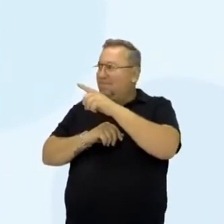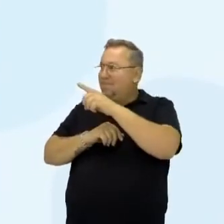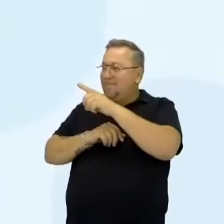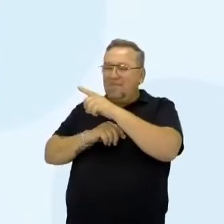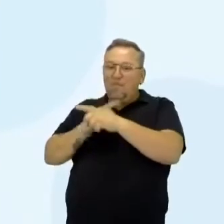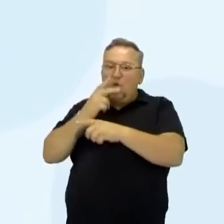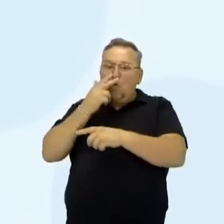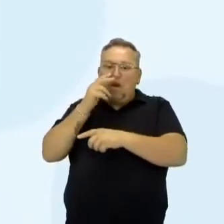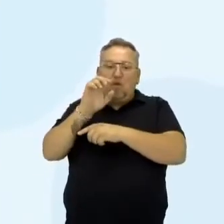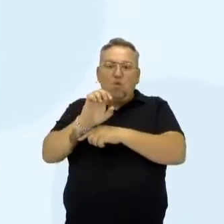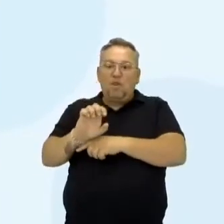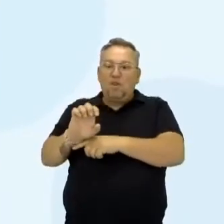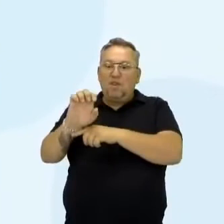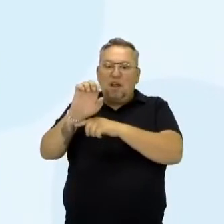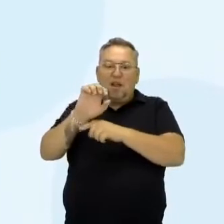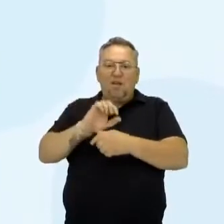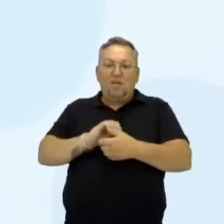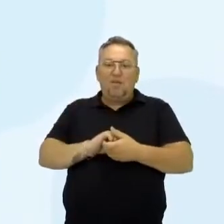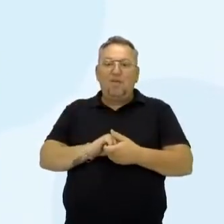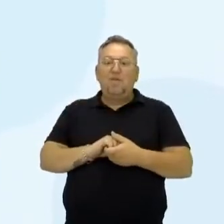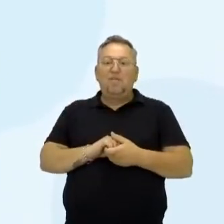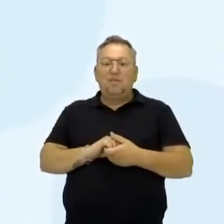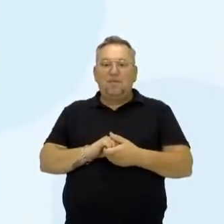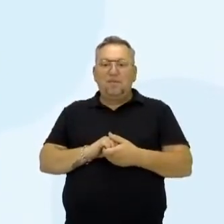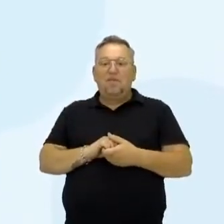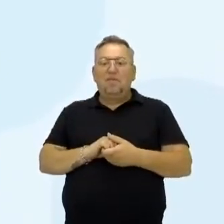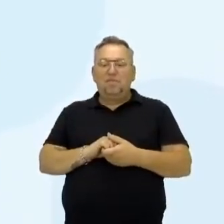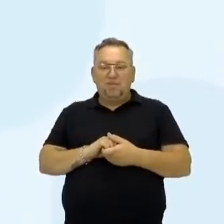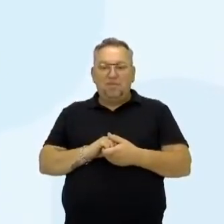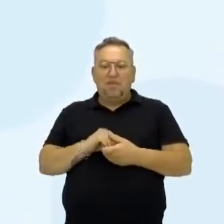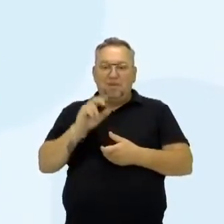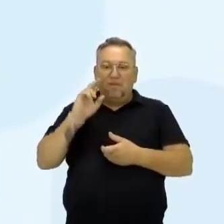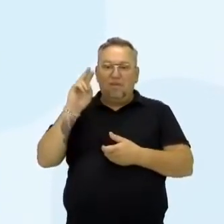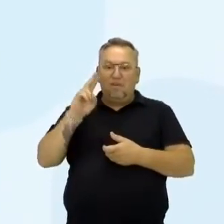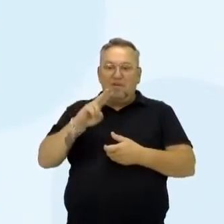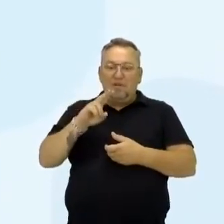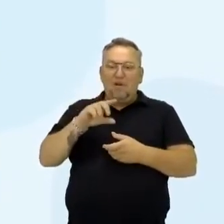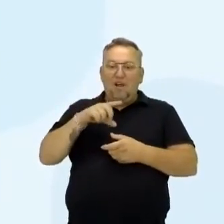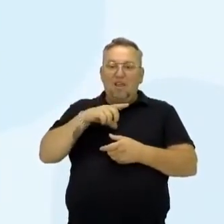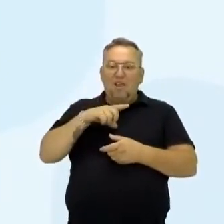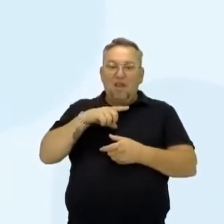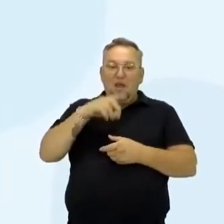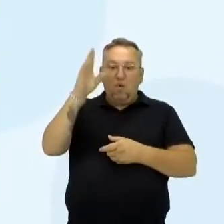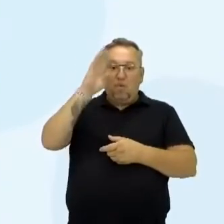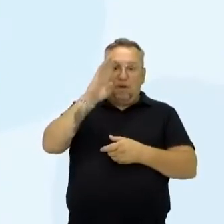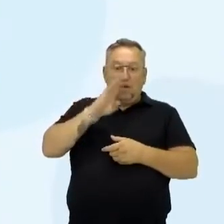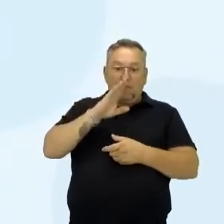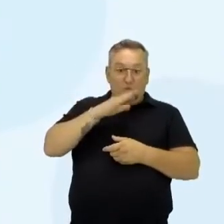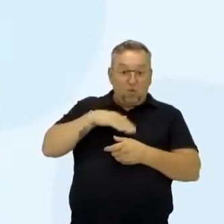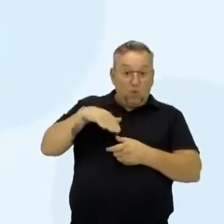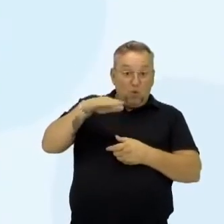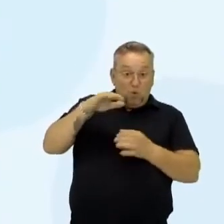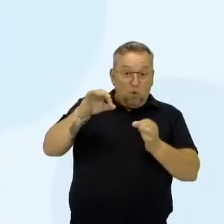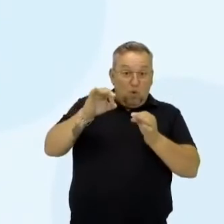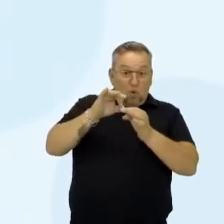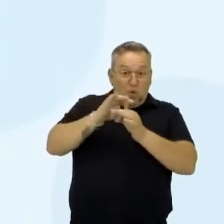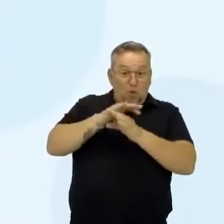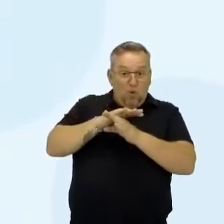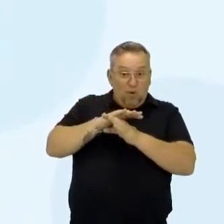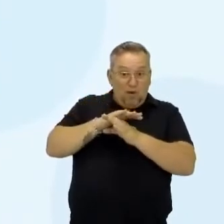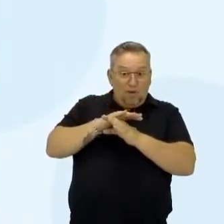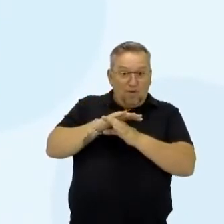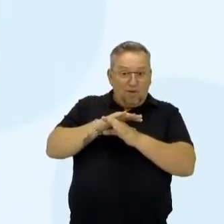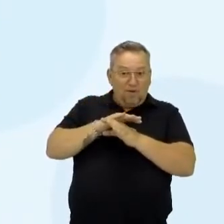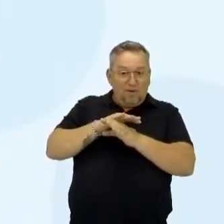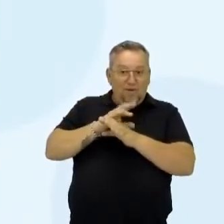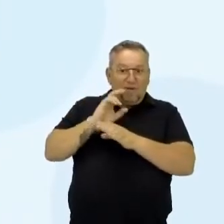de um estado, né? É quase o tamanho de estado. Então, vocês estão vendo, assim, ó, de um lado eu tenho o mapa do Brasil todo, completinho, e aí vocês estão